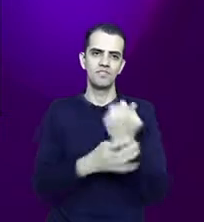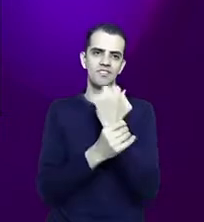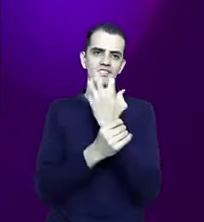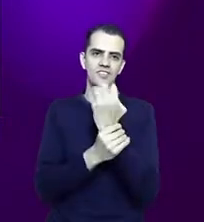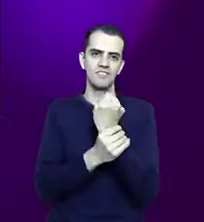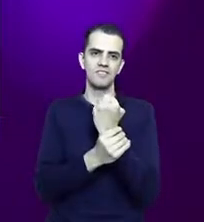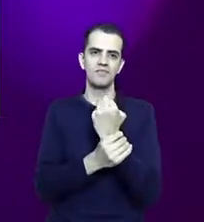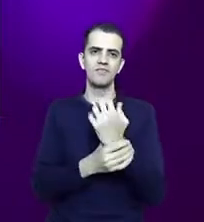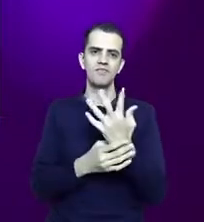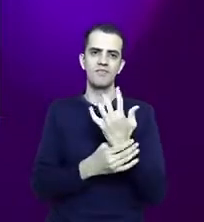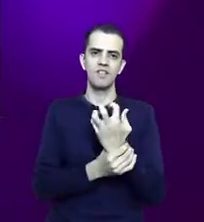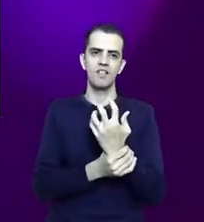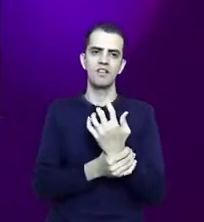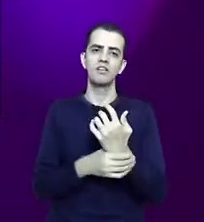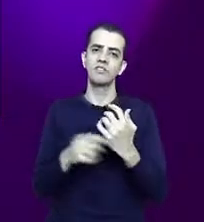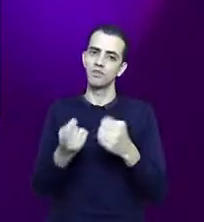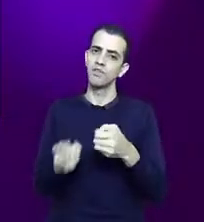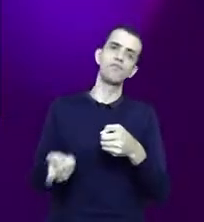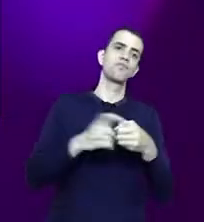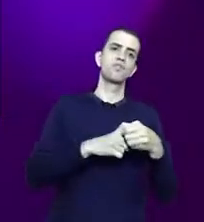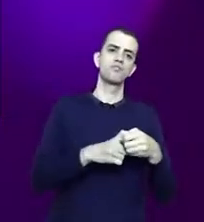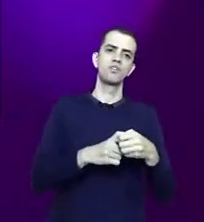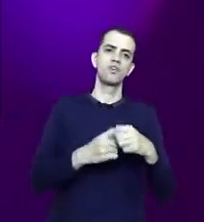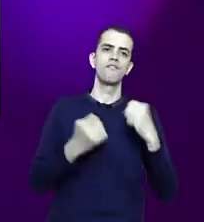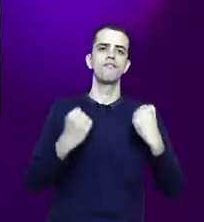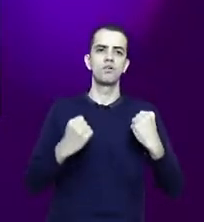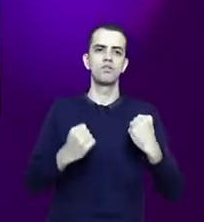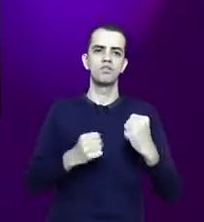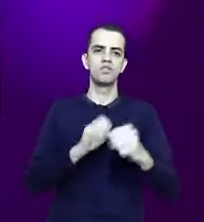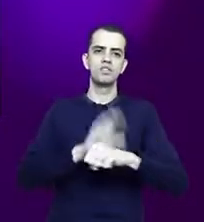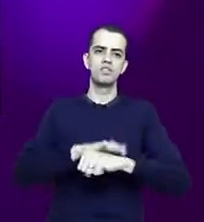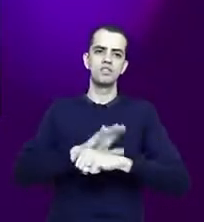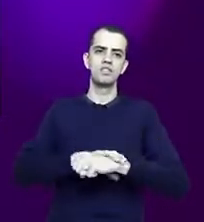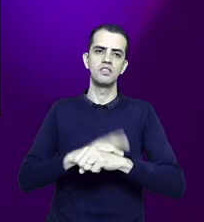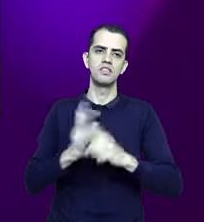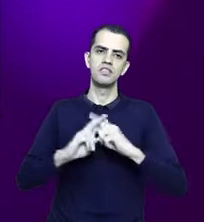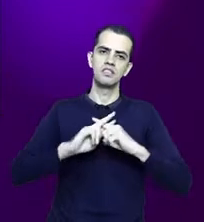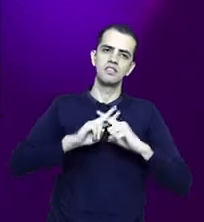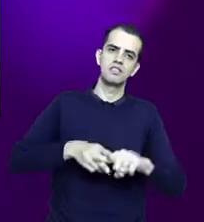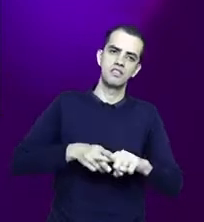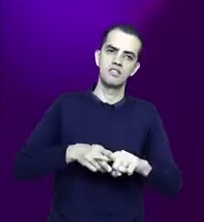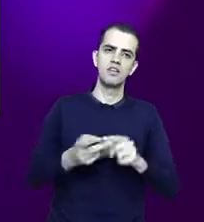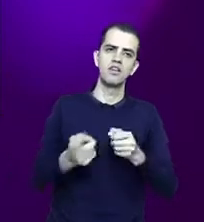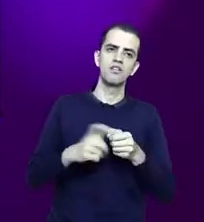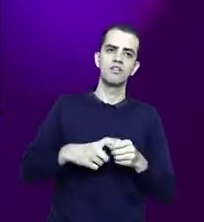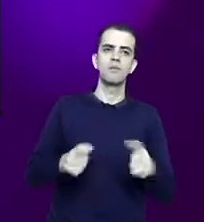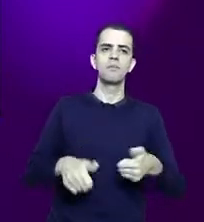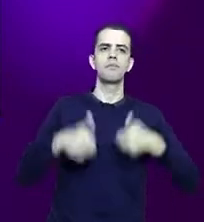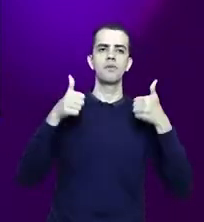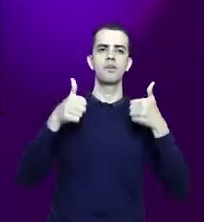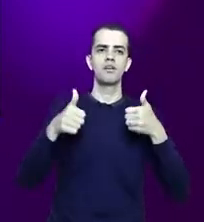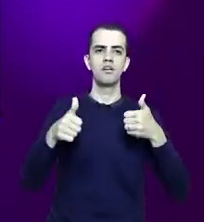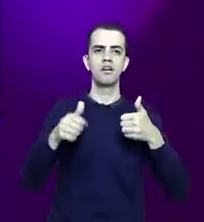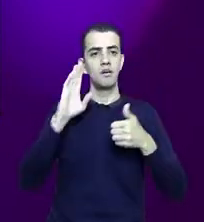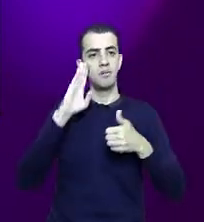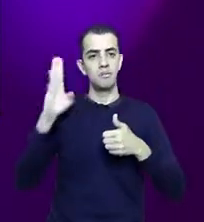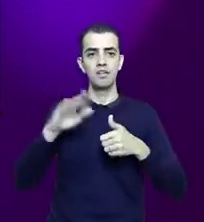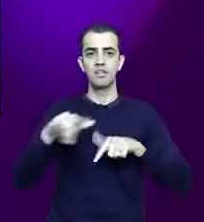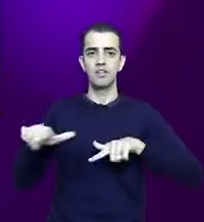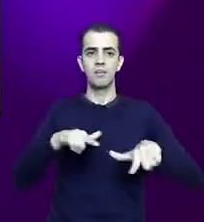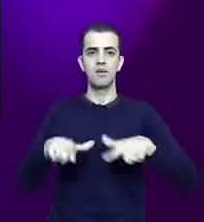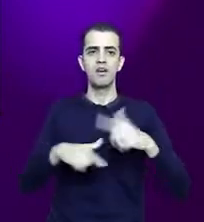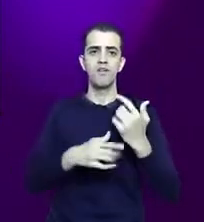precisa, pelo menos, restabelecer essa face articular no intuito de melhorar principalmente a sua